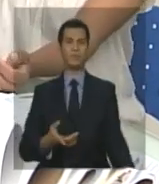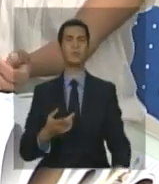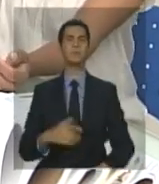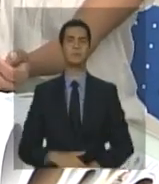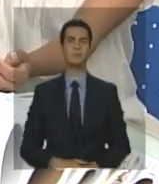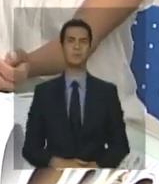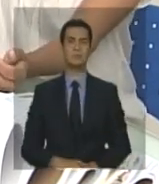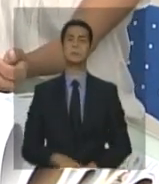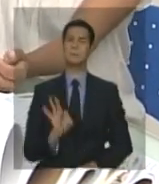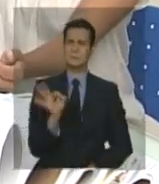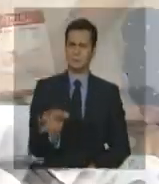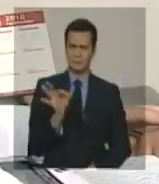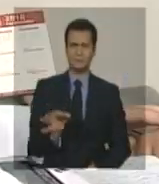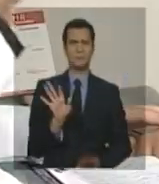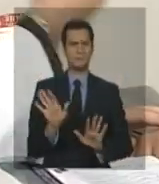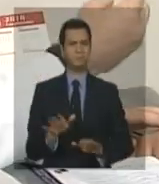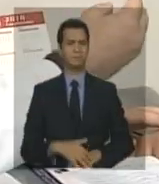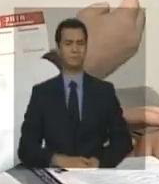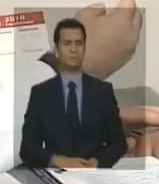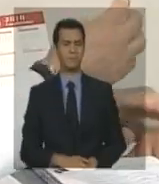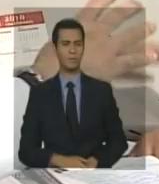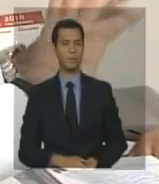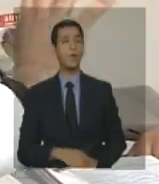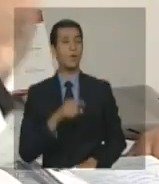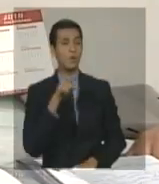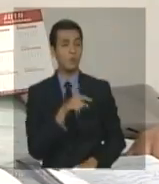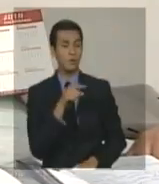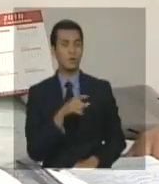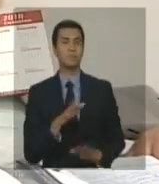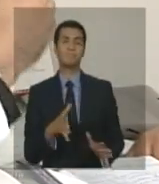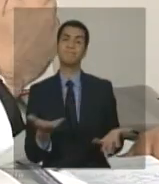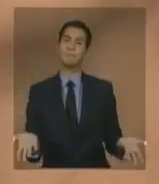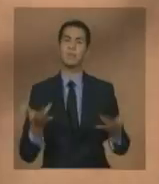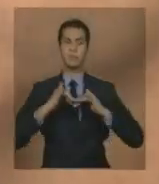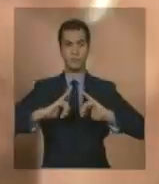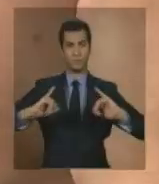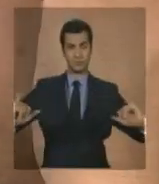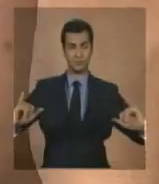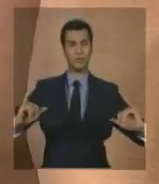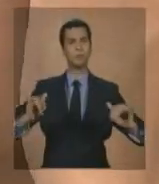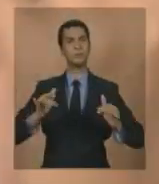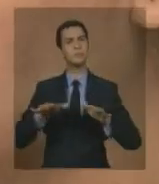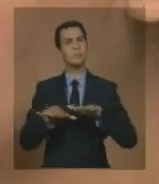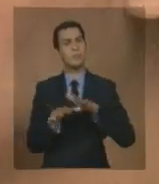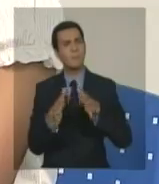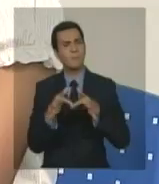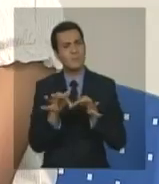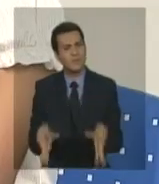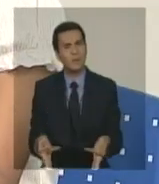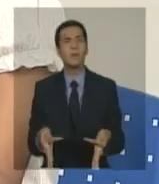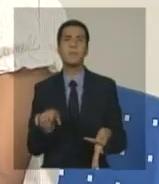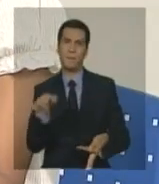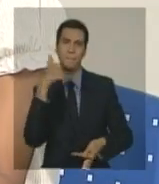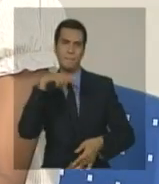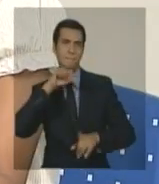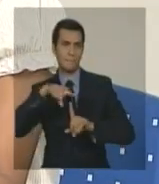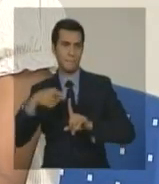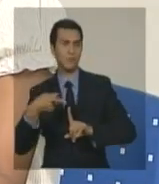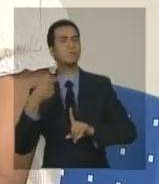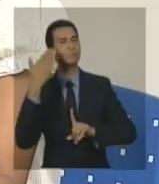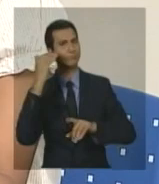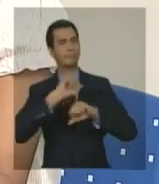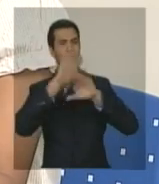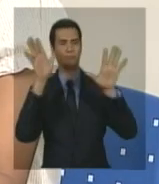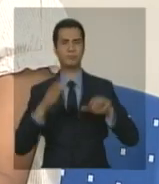Isso, exatamente. Então você... Informações básicas a futura mãe compreende. Você está